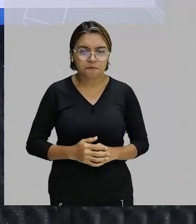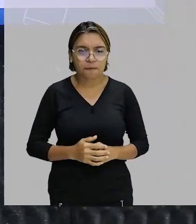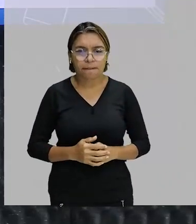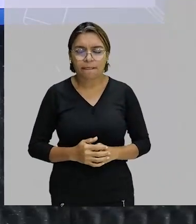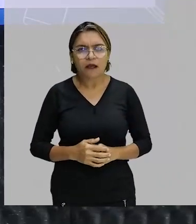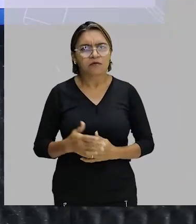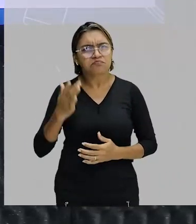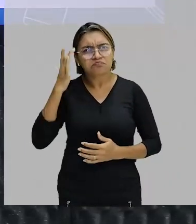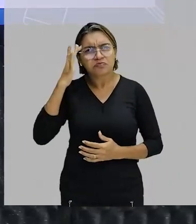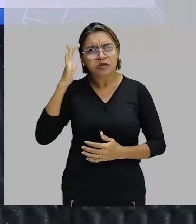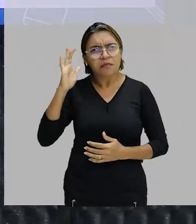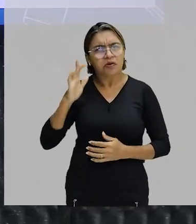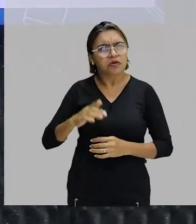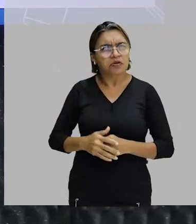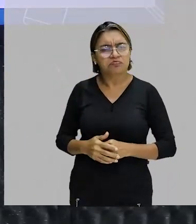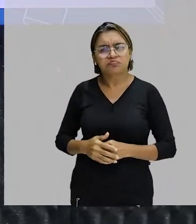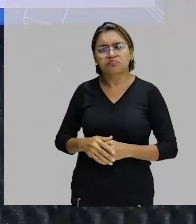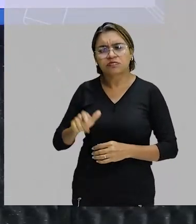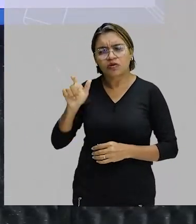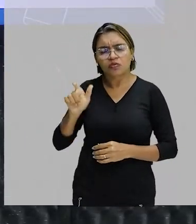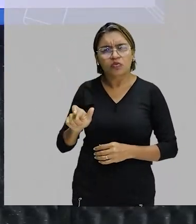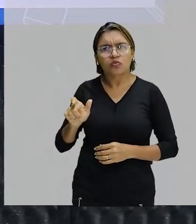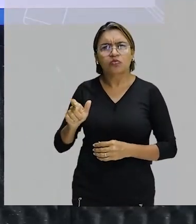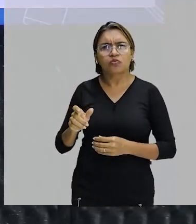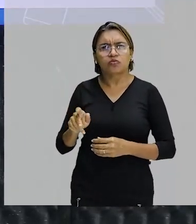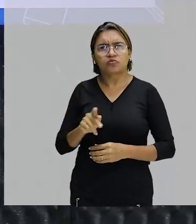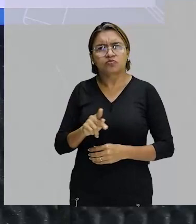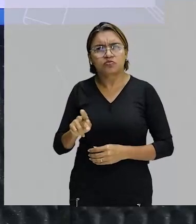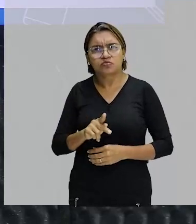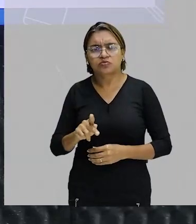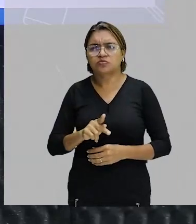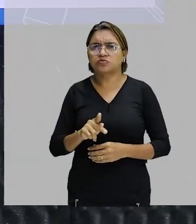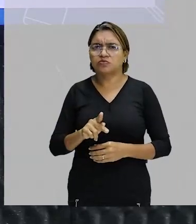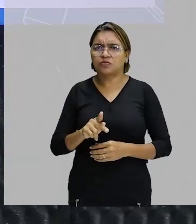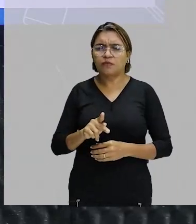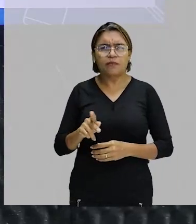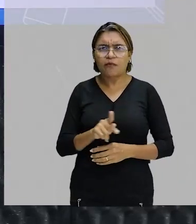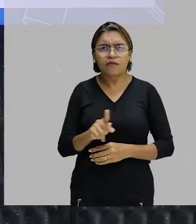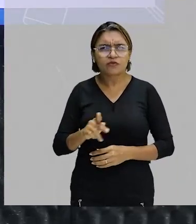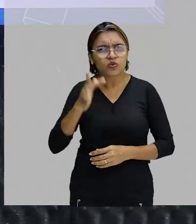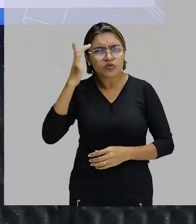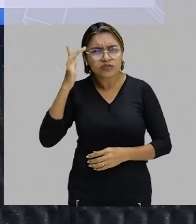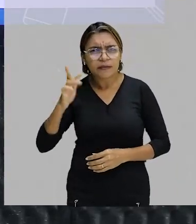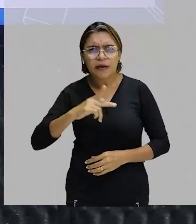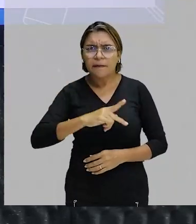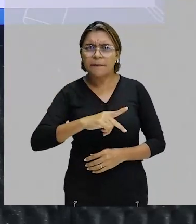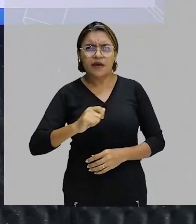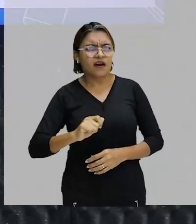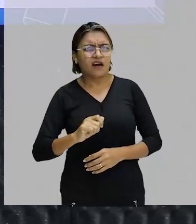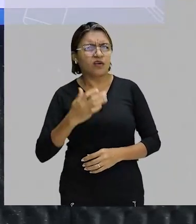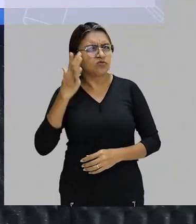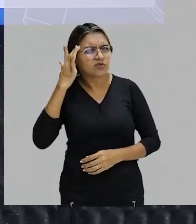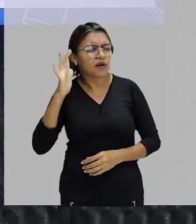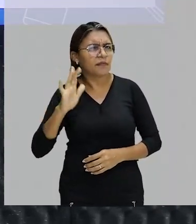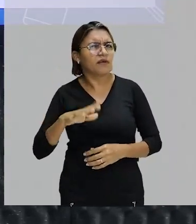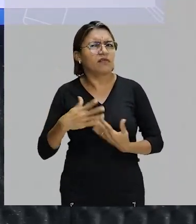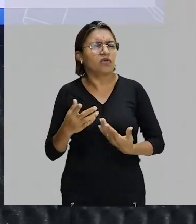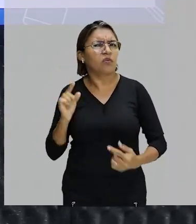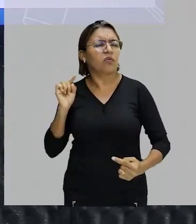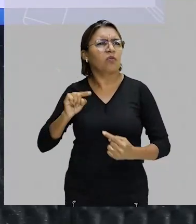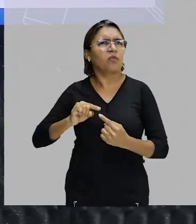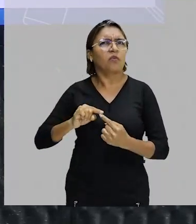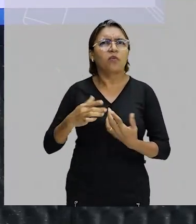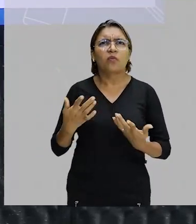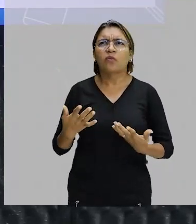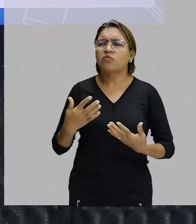nem sabia, nem tinha estudado, não sabia o que era uma progressão aritmética. E justamente por esse motivo que o professor